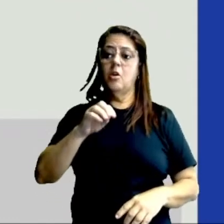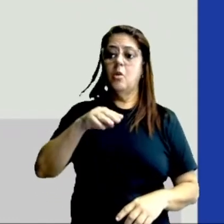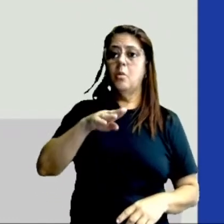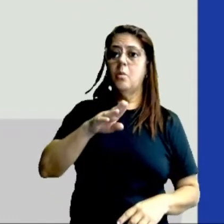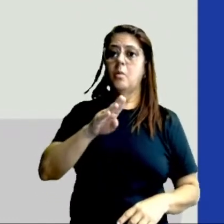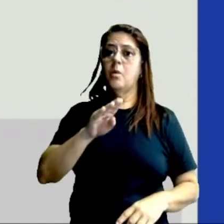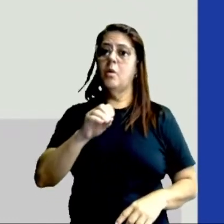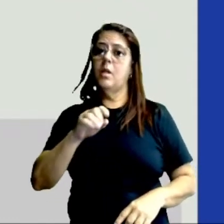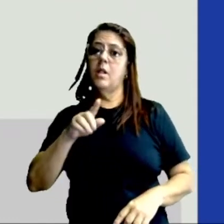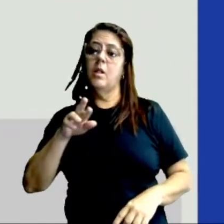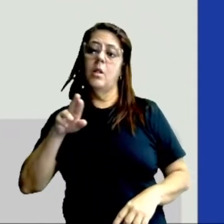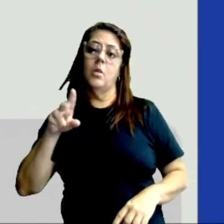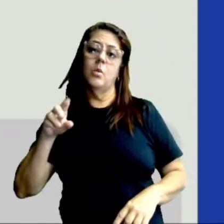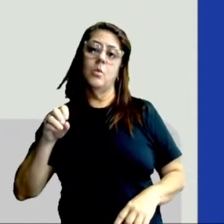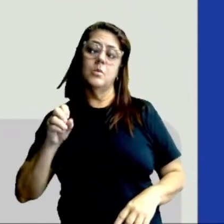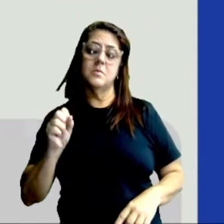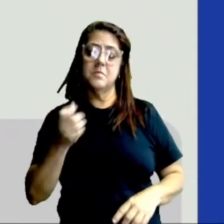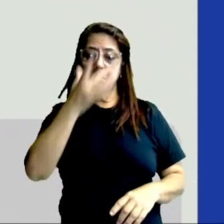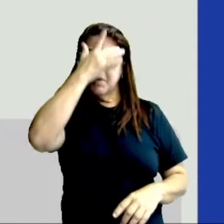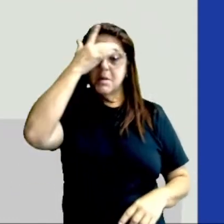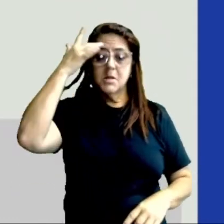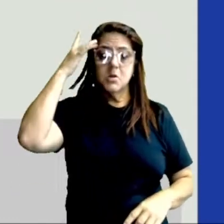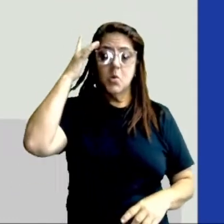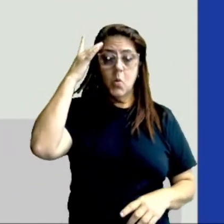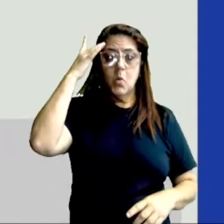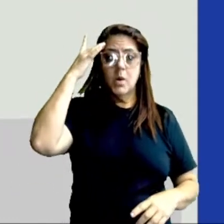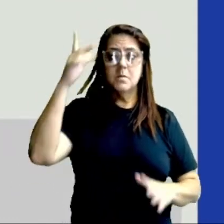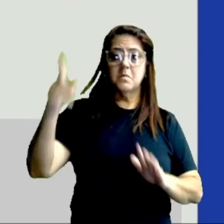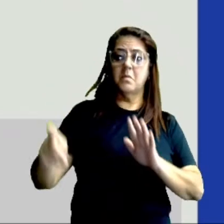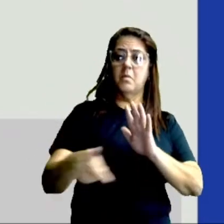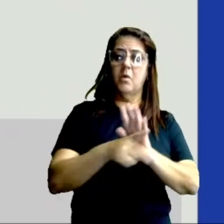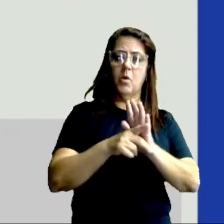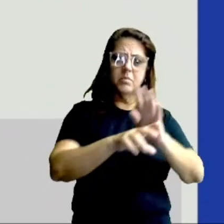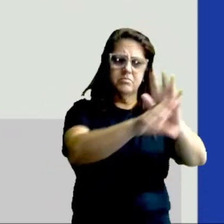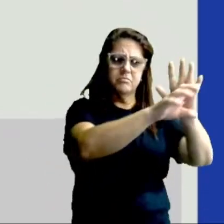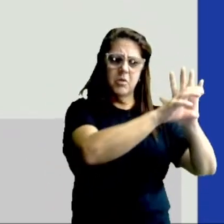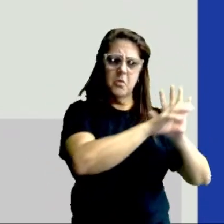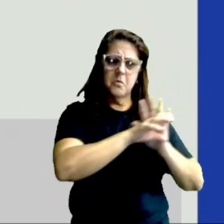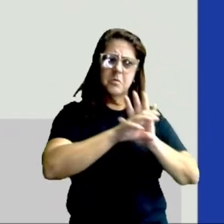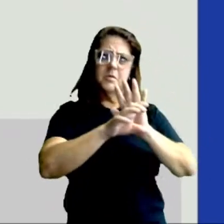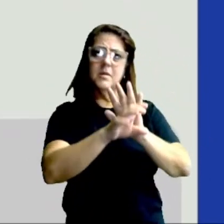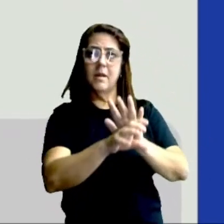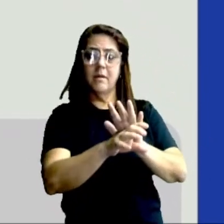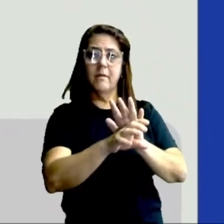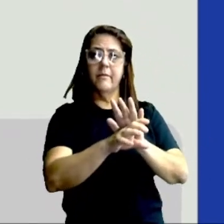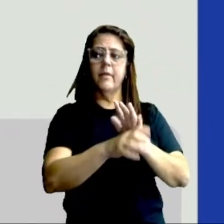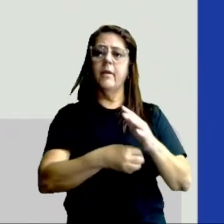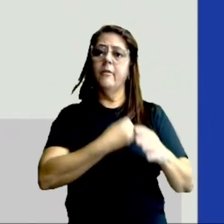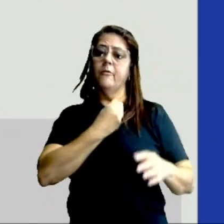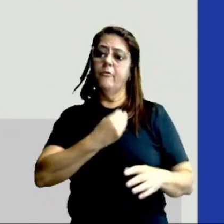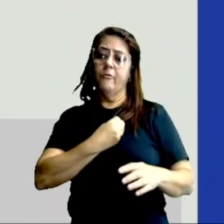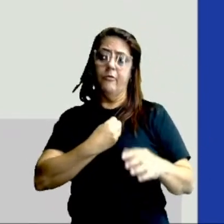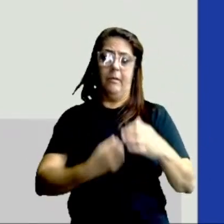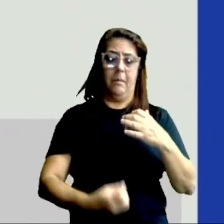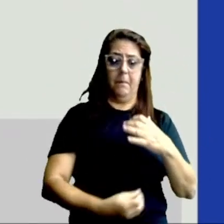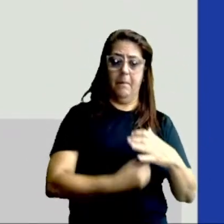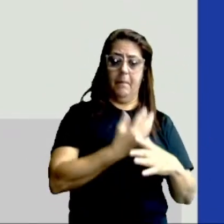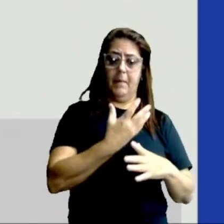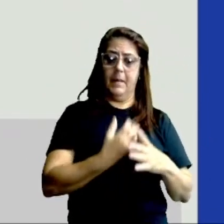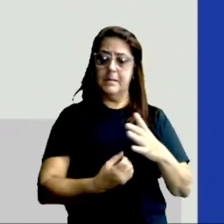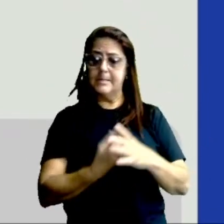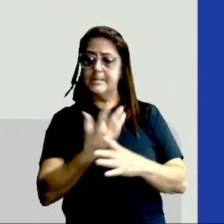mil quilombolas que são pessoas de origem dessas comunidades eles sobrevivem da Agricultura